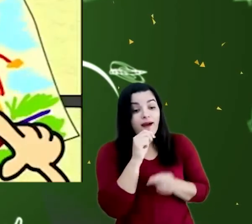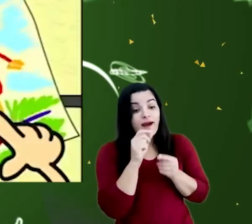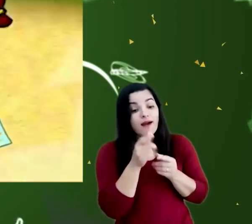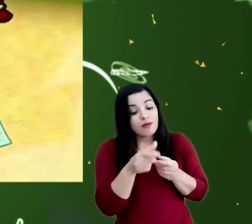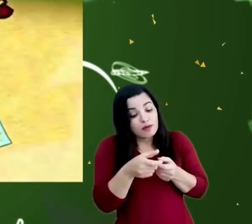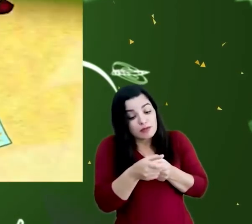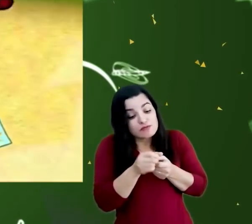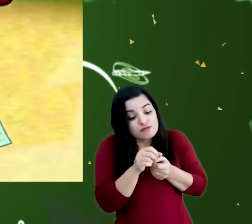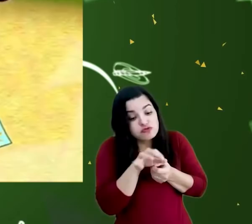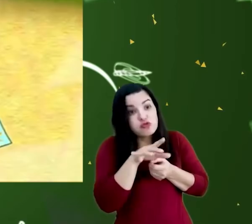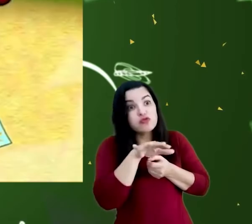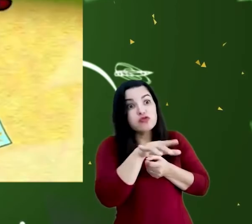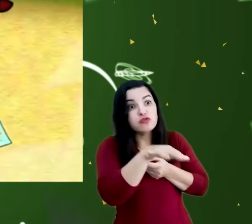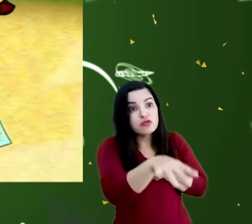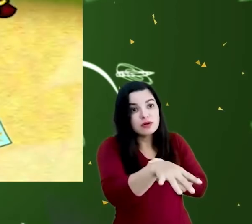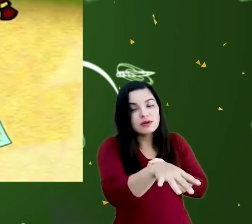Kika.